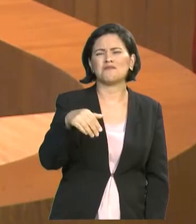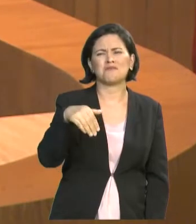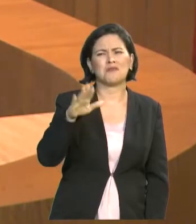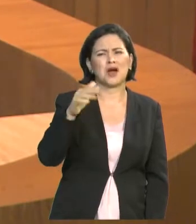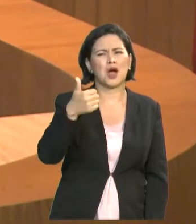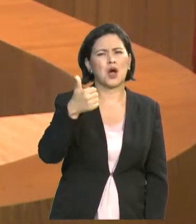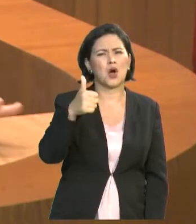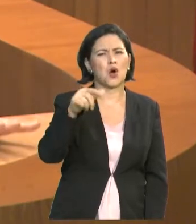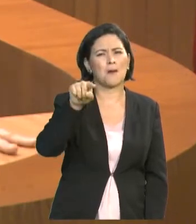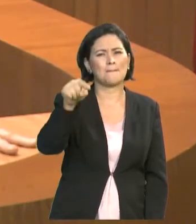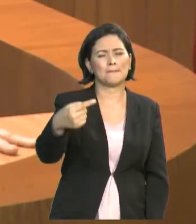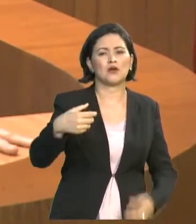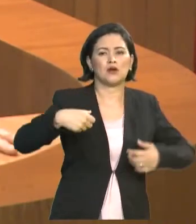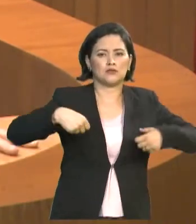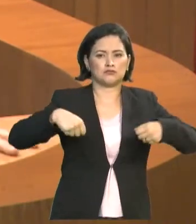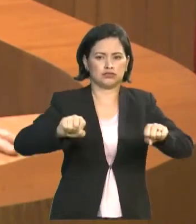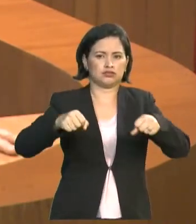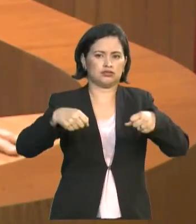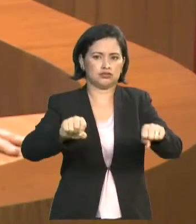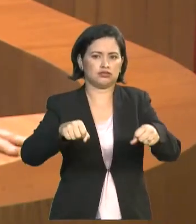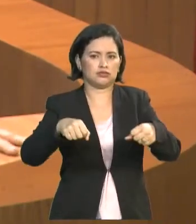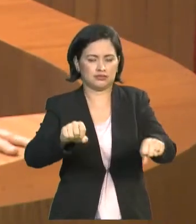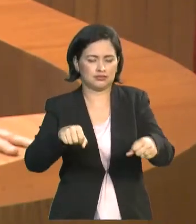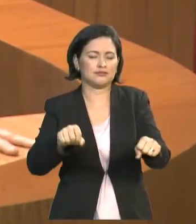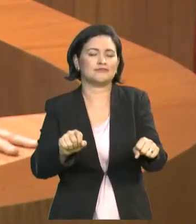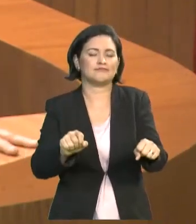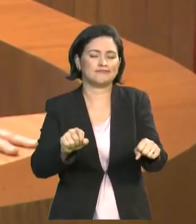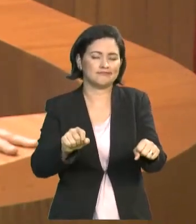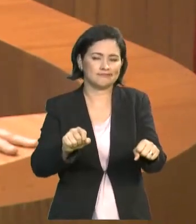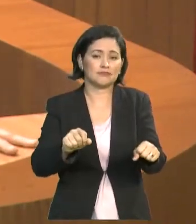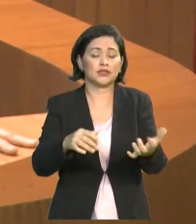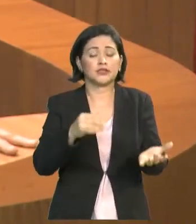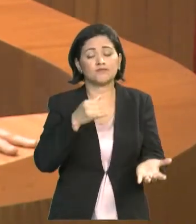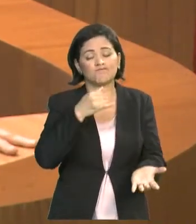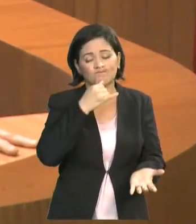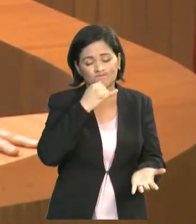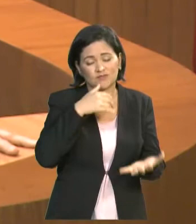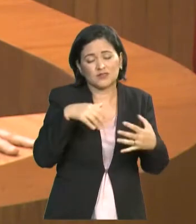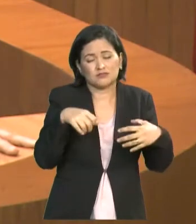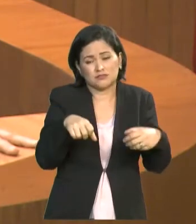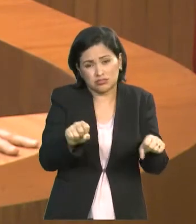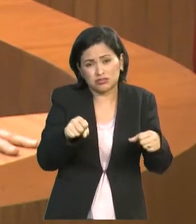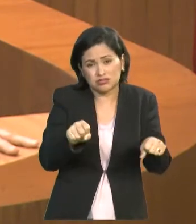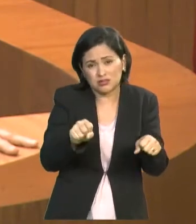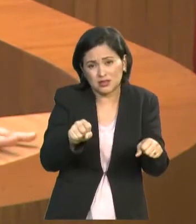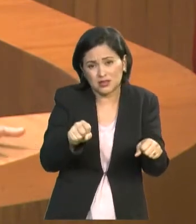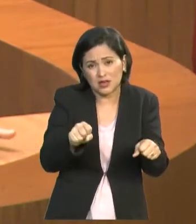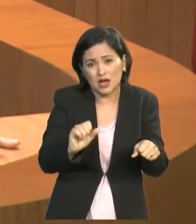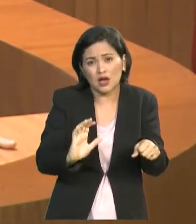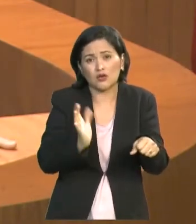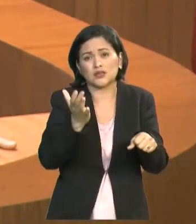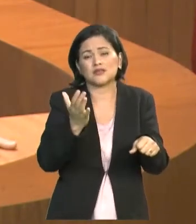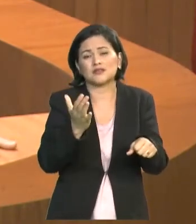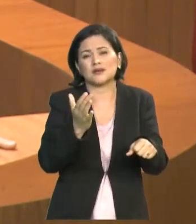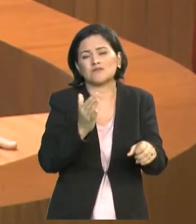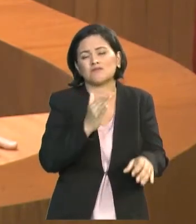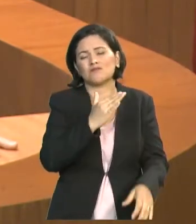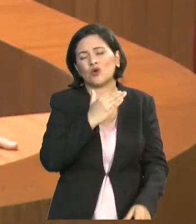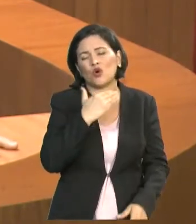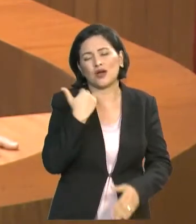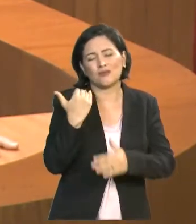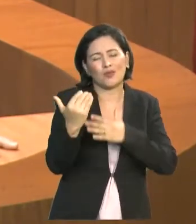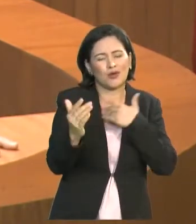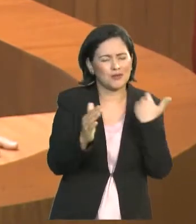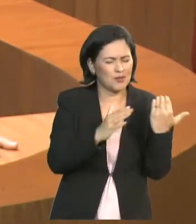Infelizmente, acidentes com motocicletas têm levado muitos jovens a óbito